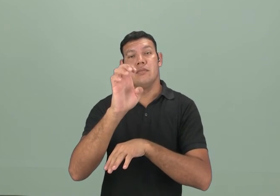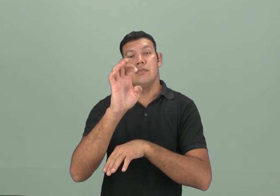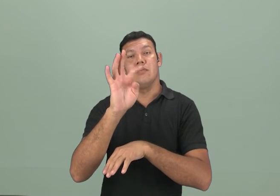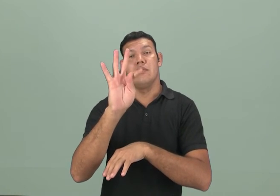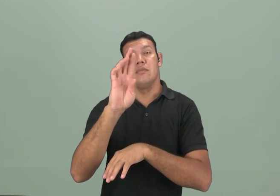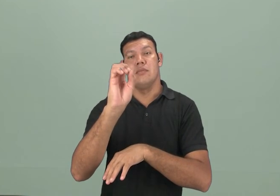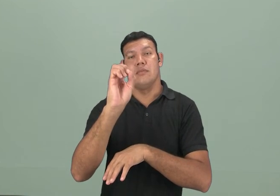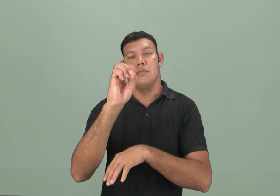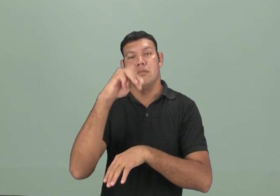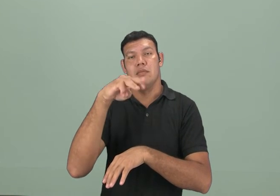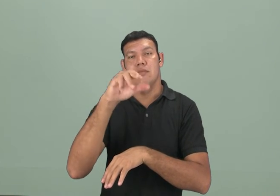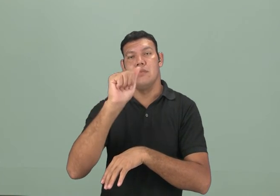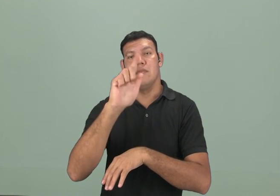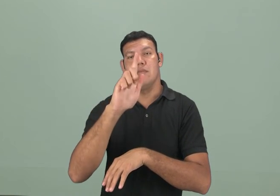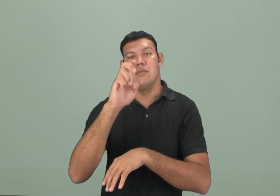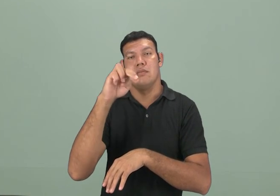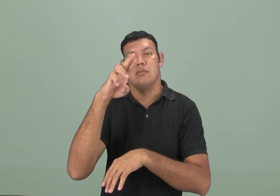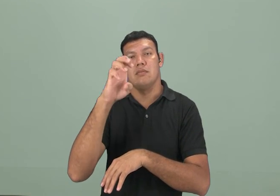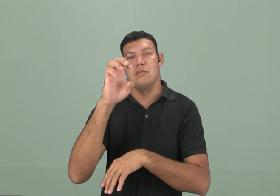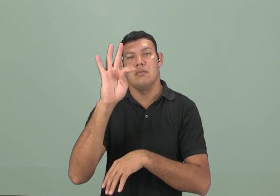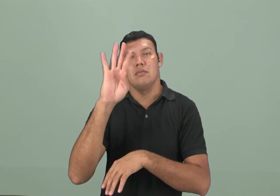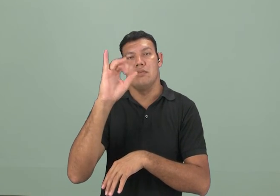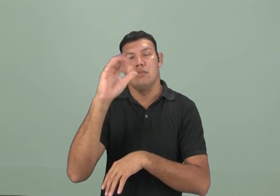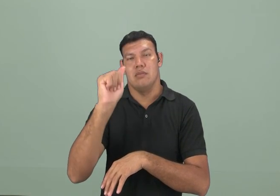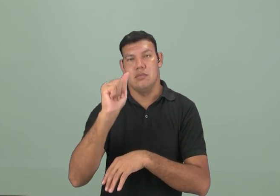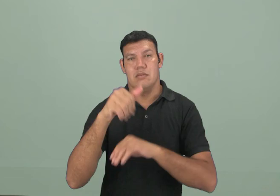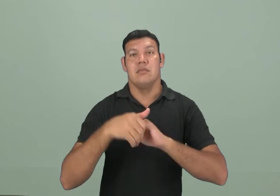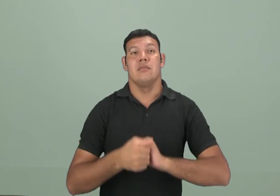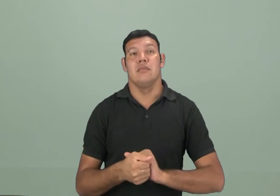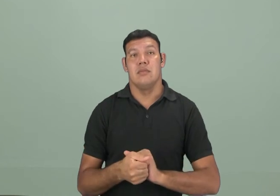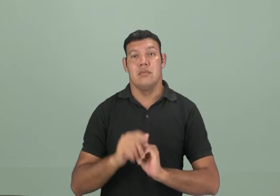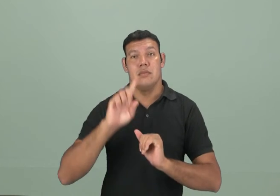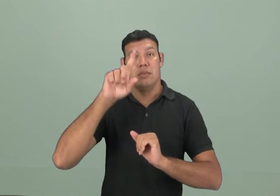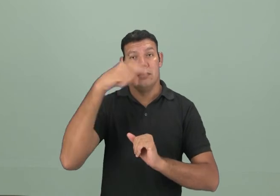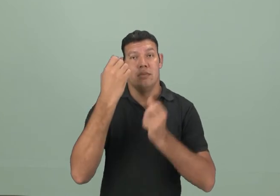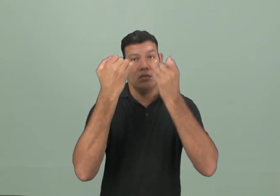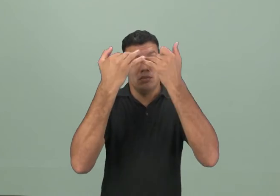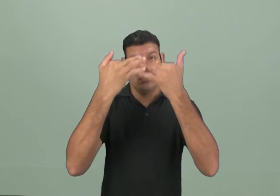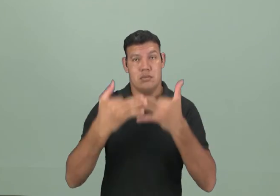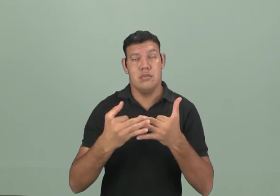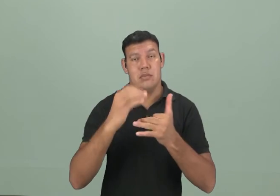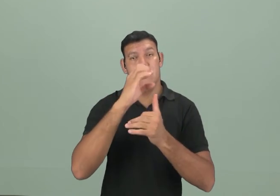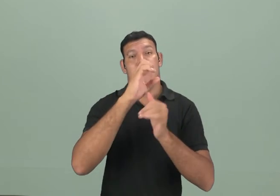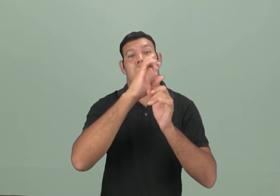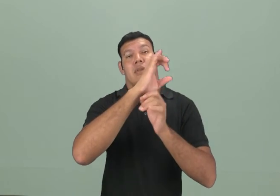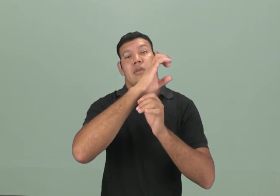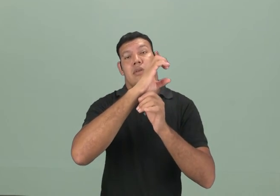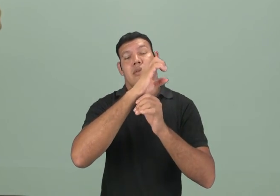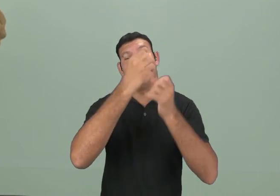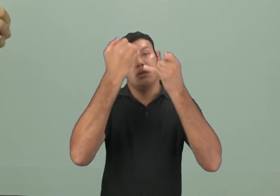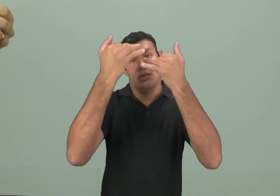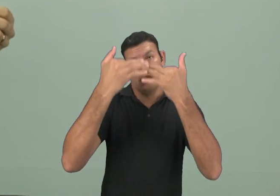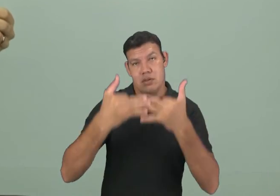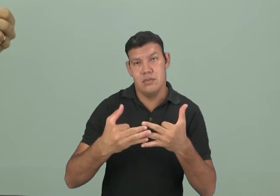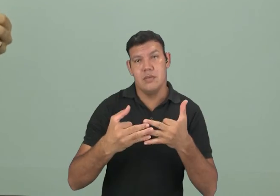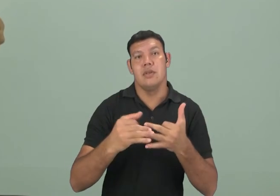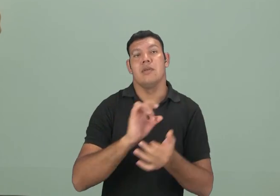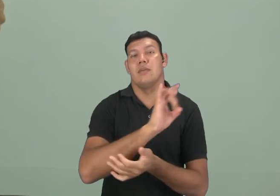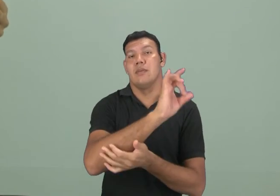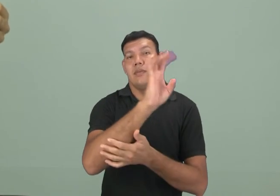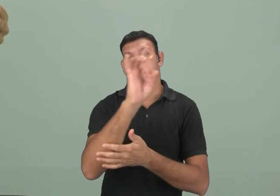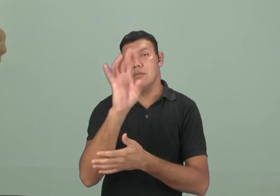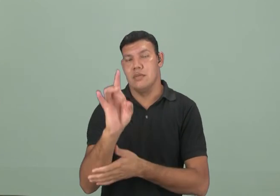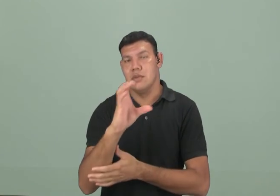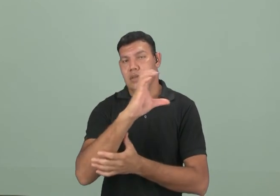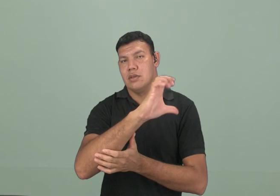disso, nós explicamos o que são essas classificações, né, o que é necessário na onda